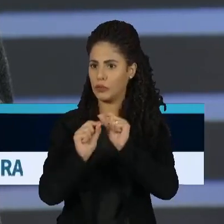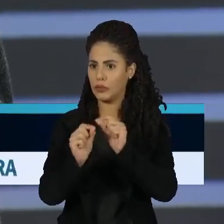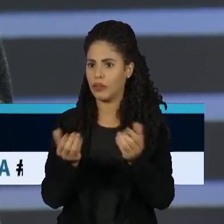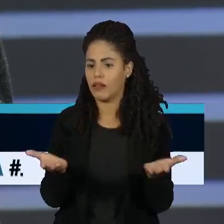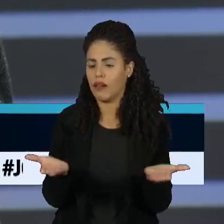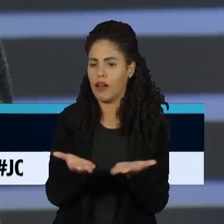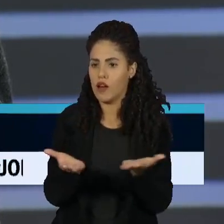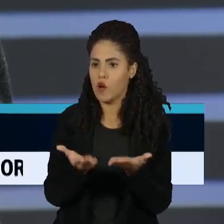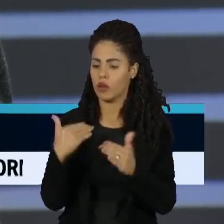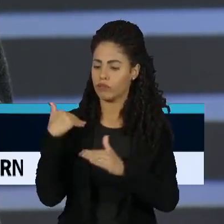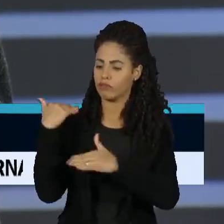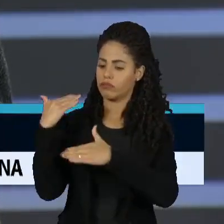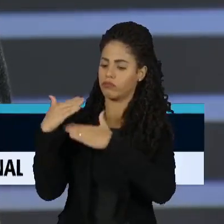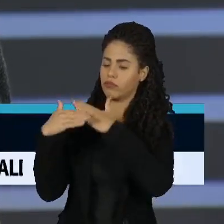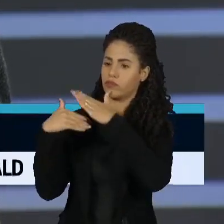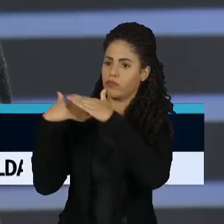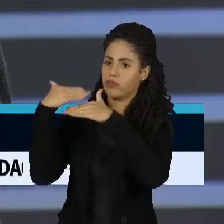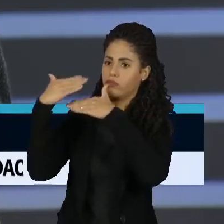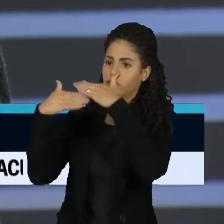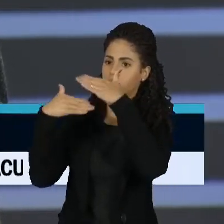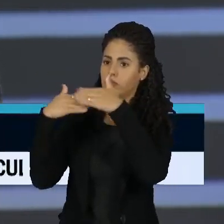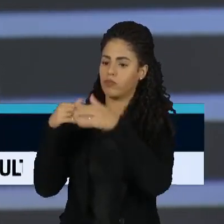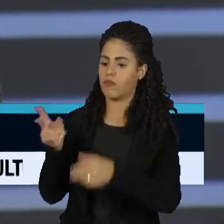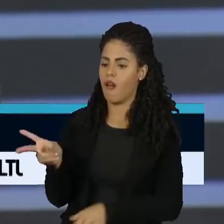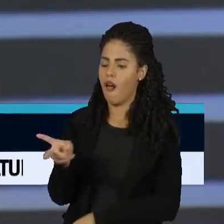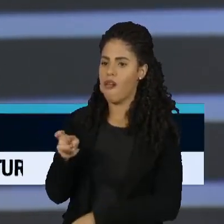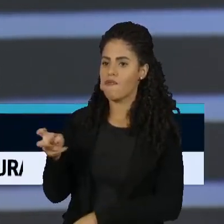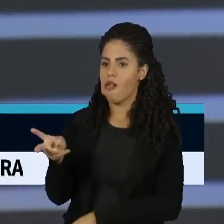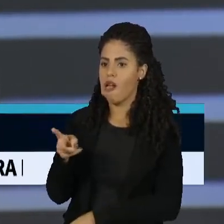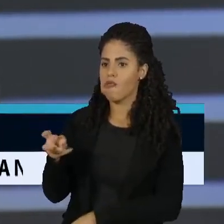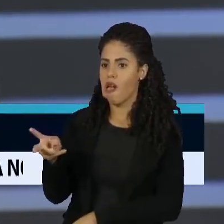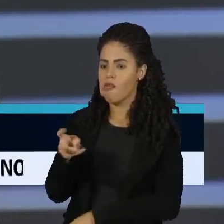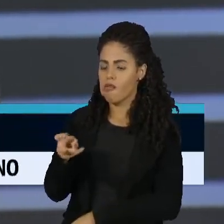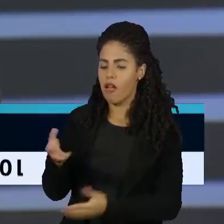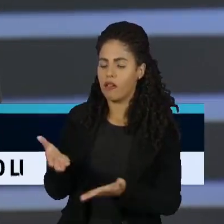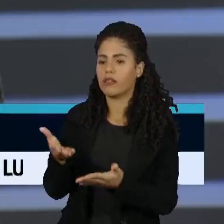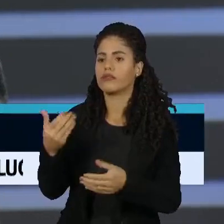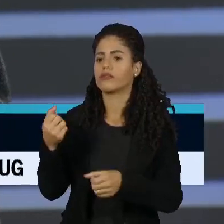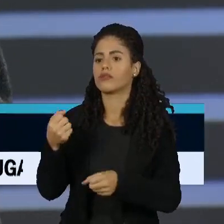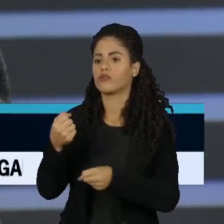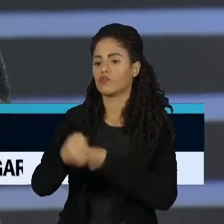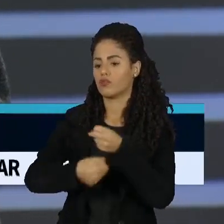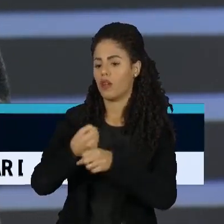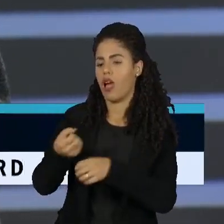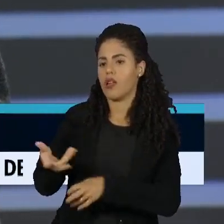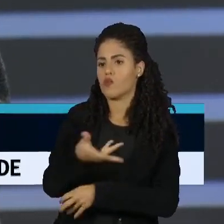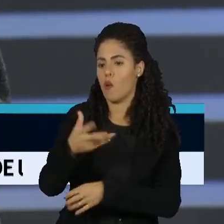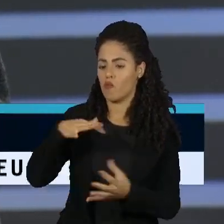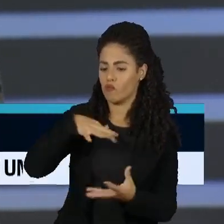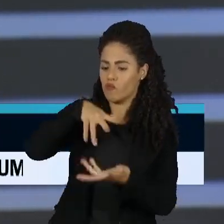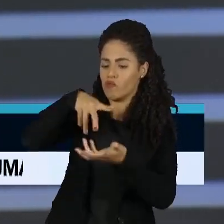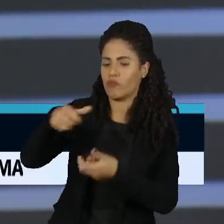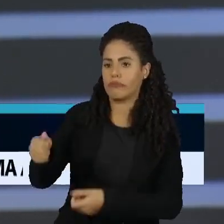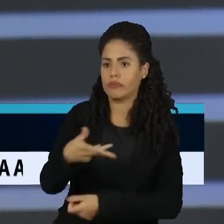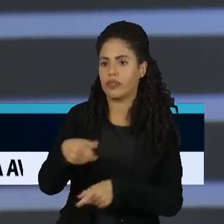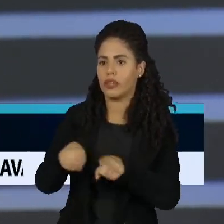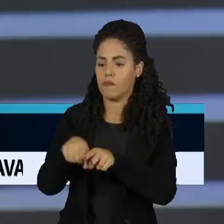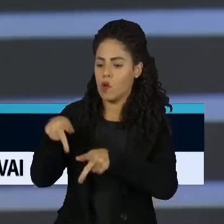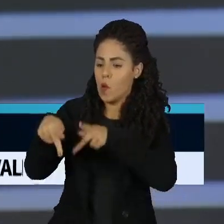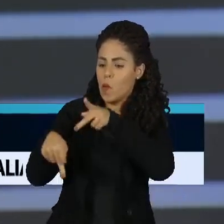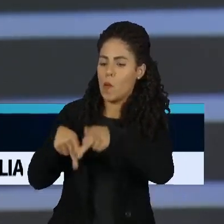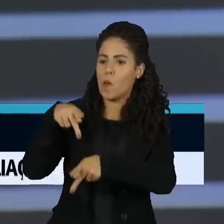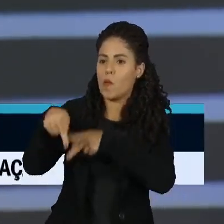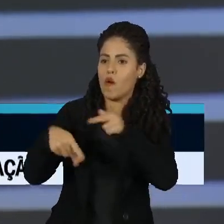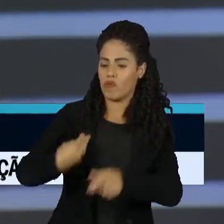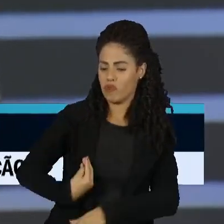o avanço da exploração do chamado novo mundo né e os povos que viviam